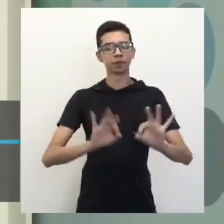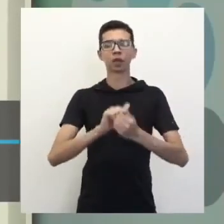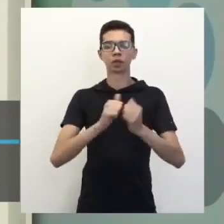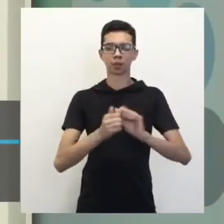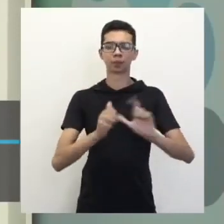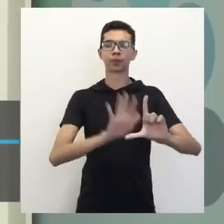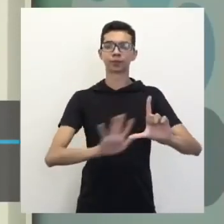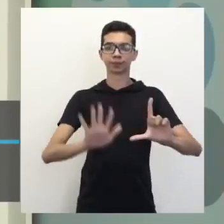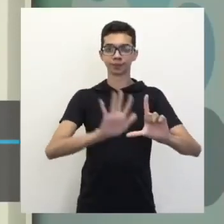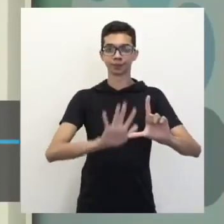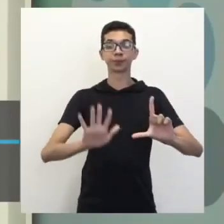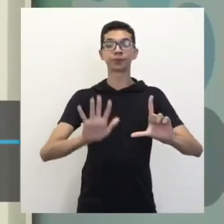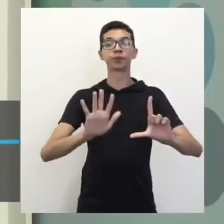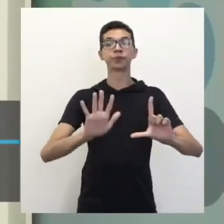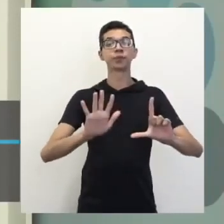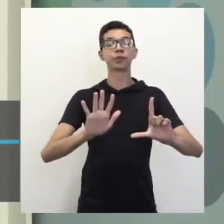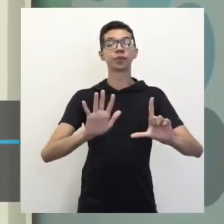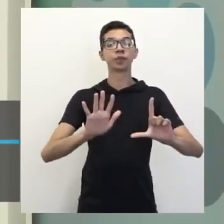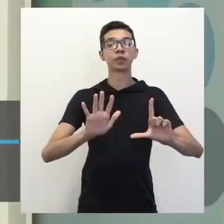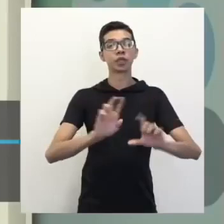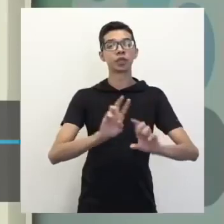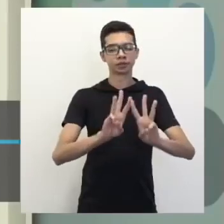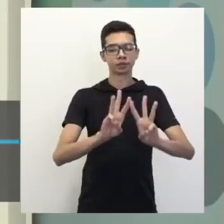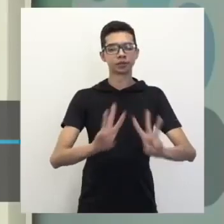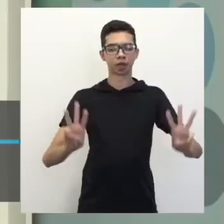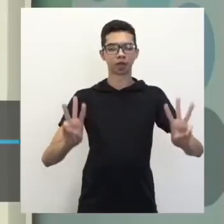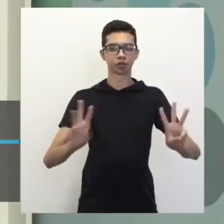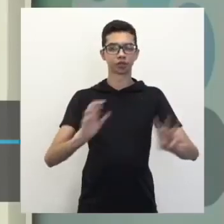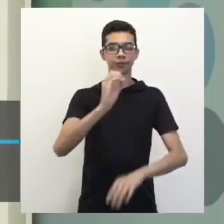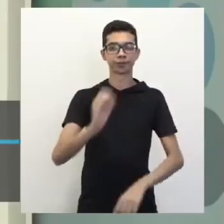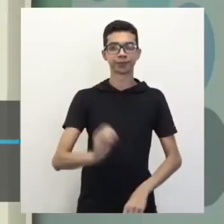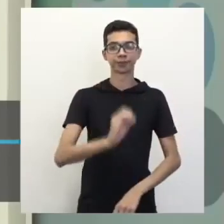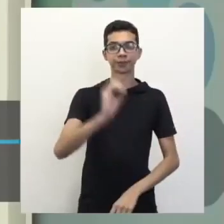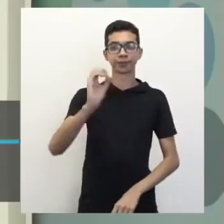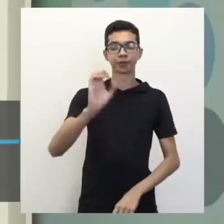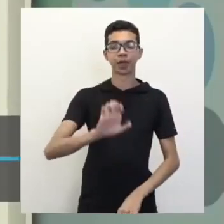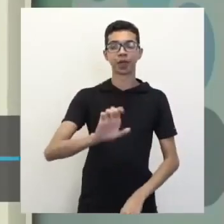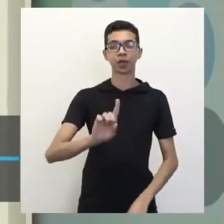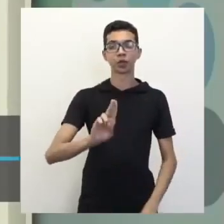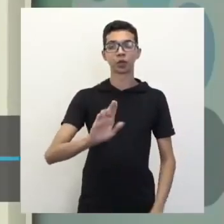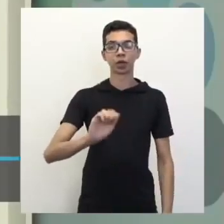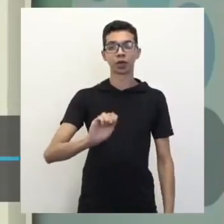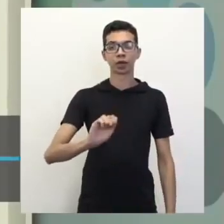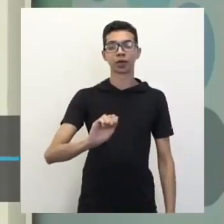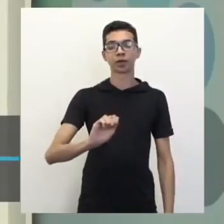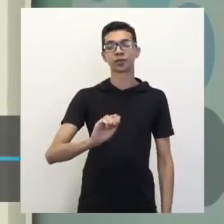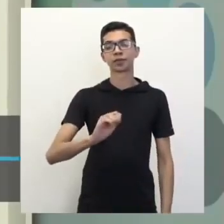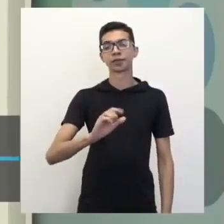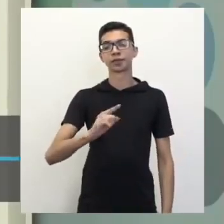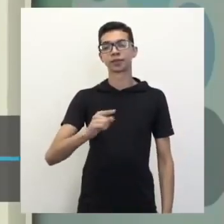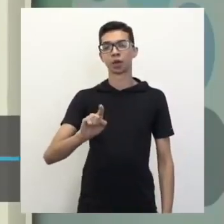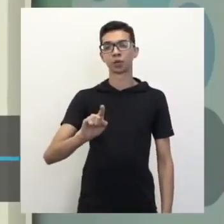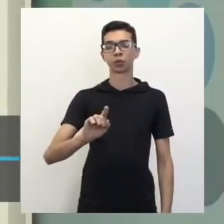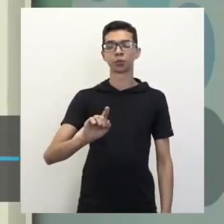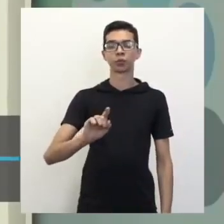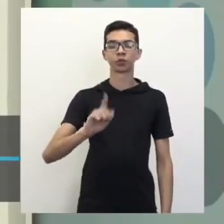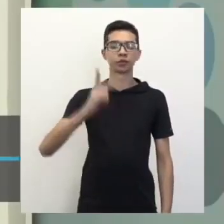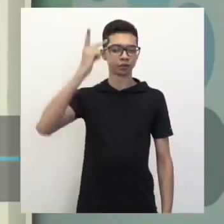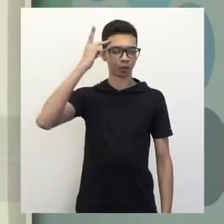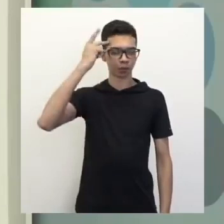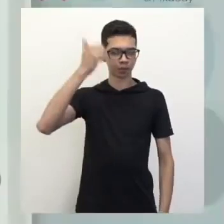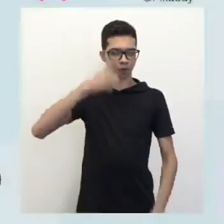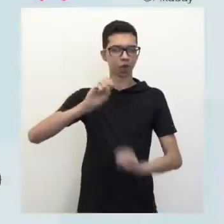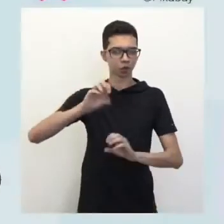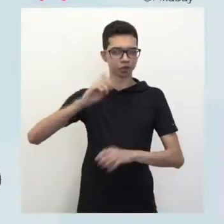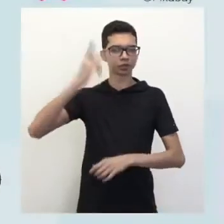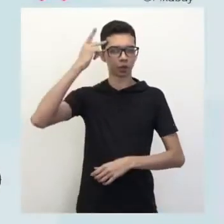implementação lá no site do Centro de Mídias da Educação de São Paulo. Beleza, gente? Falado disso, vai aparecer na tela